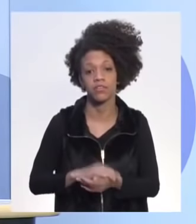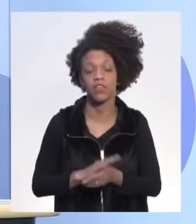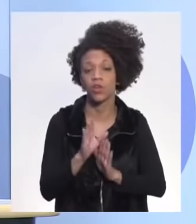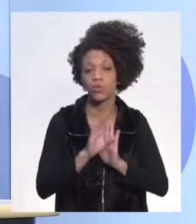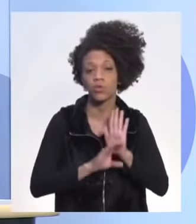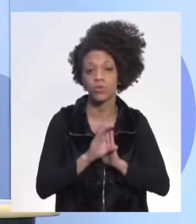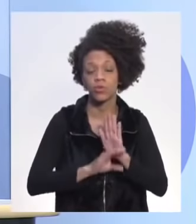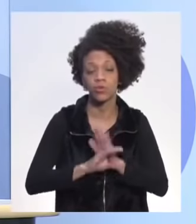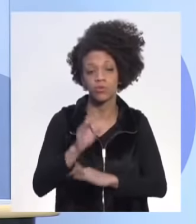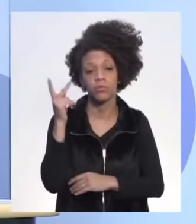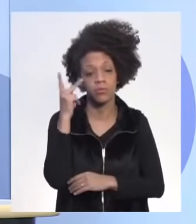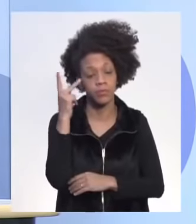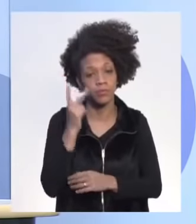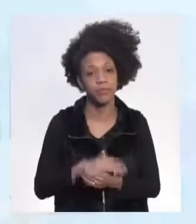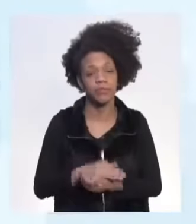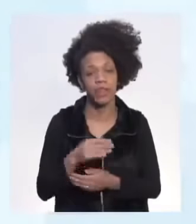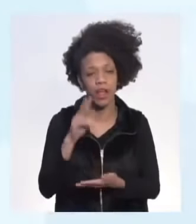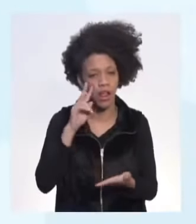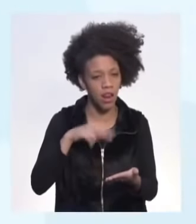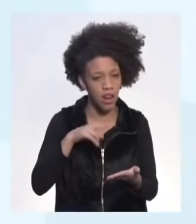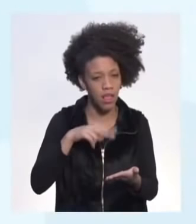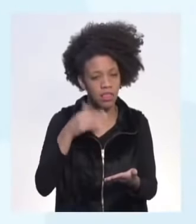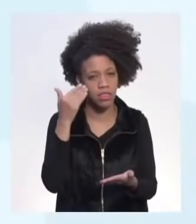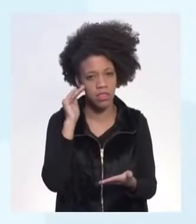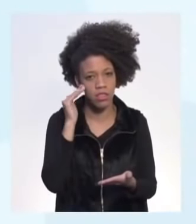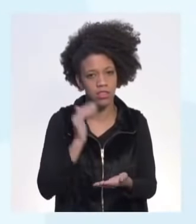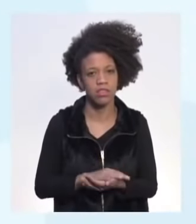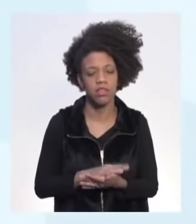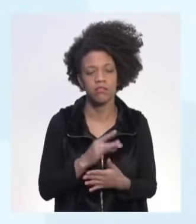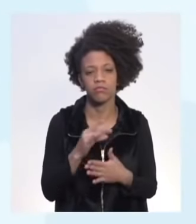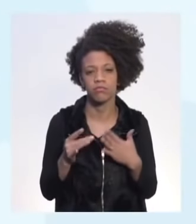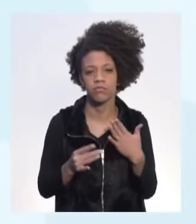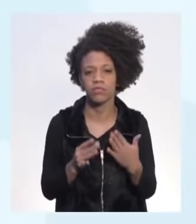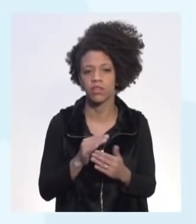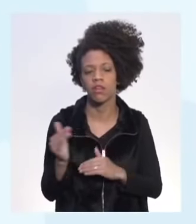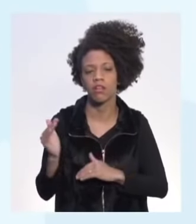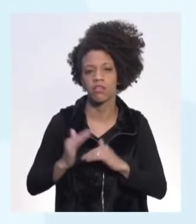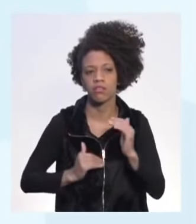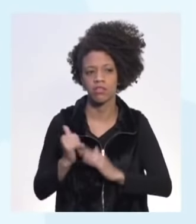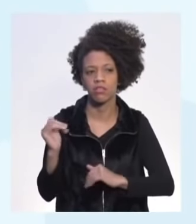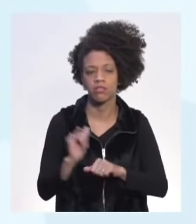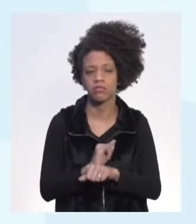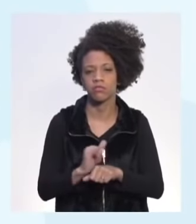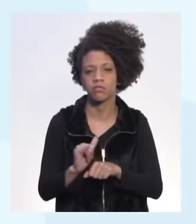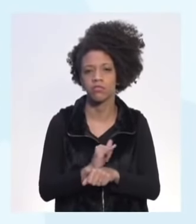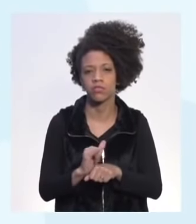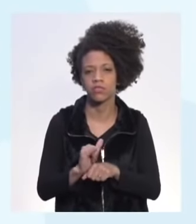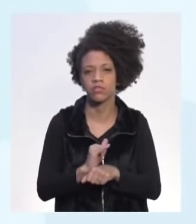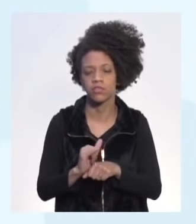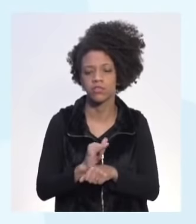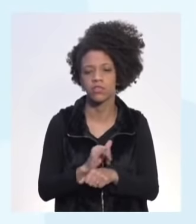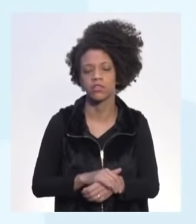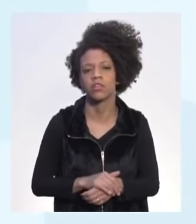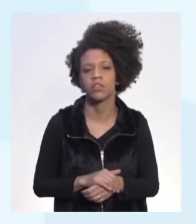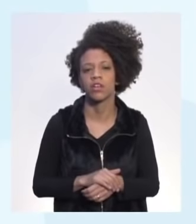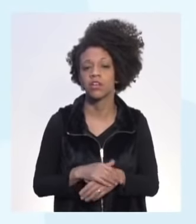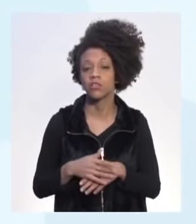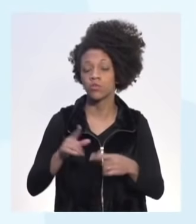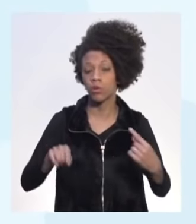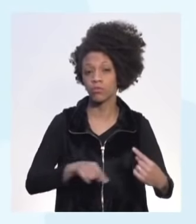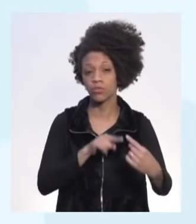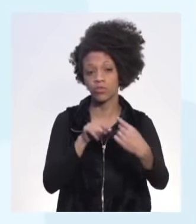hein? Ler e compreender, selecionando procedimentos e estratégias de leitura adequados a diferentes objetivos